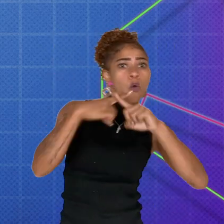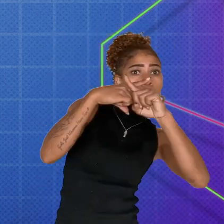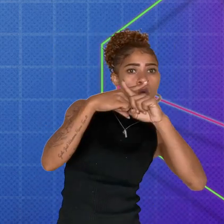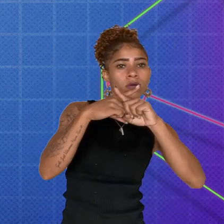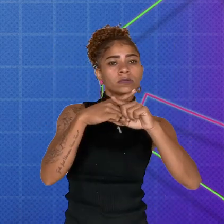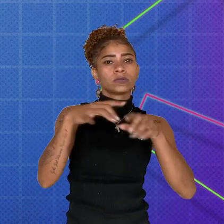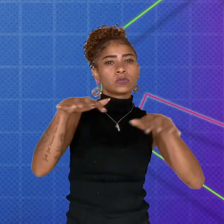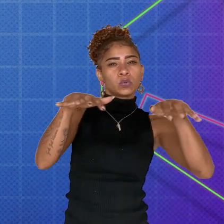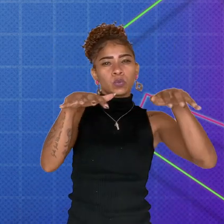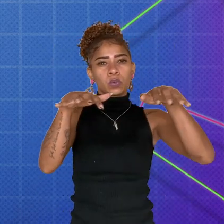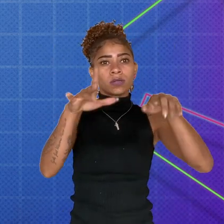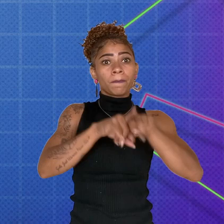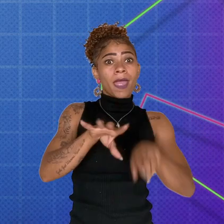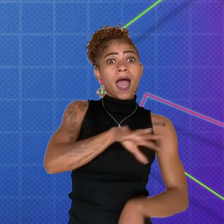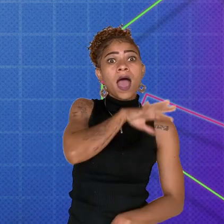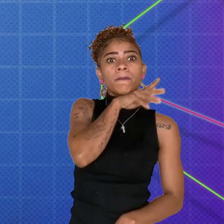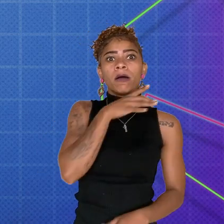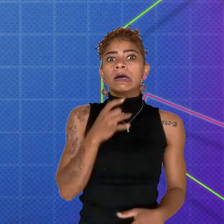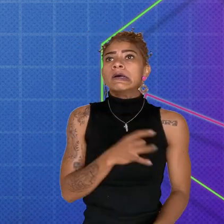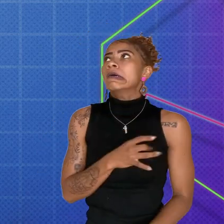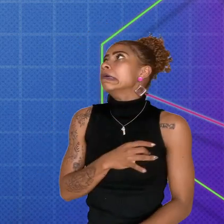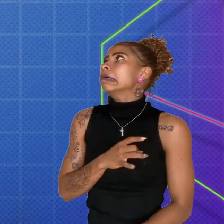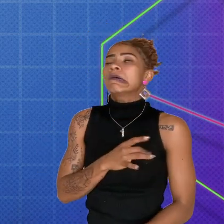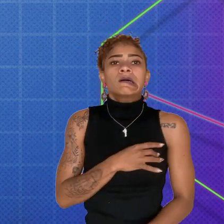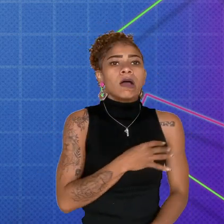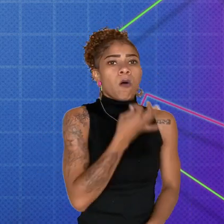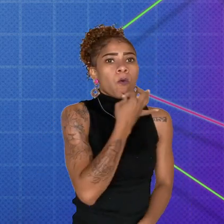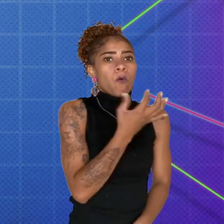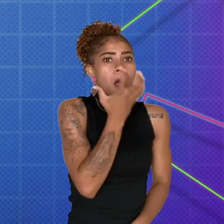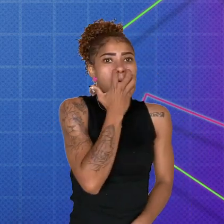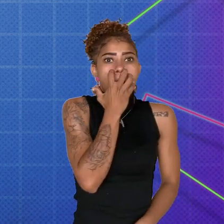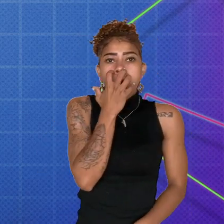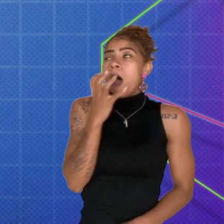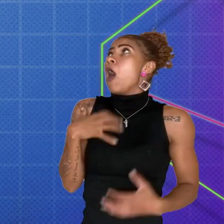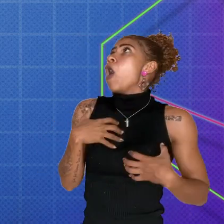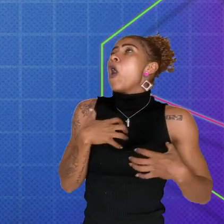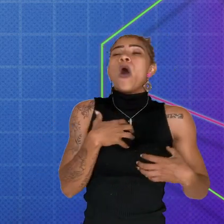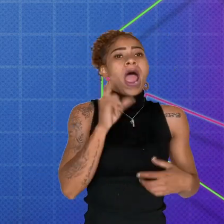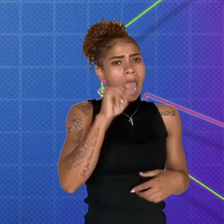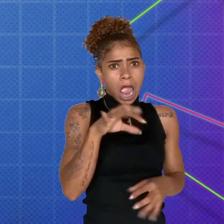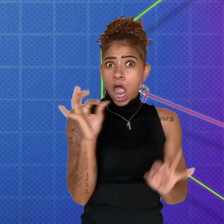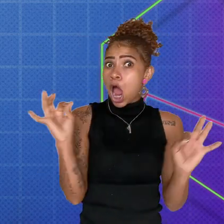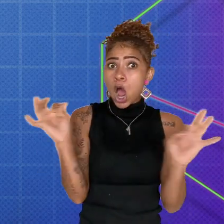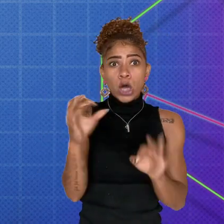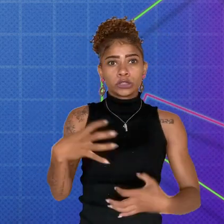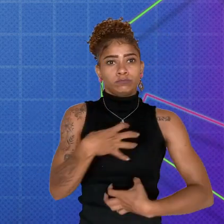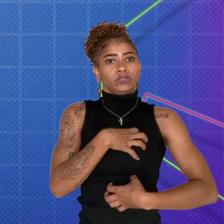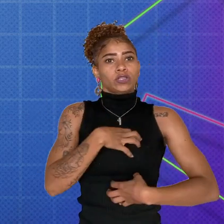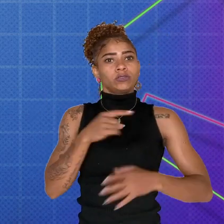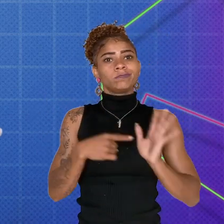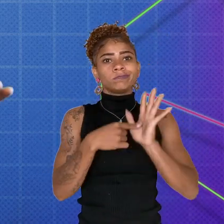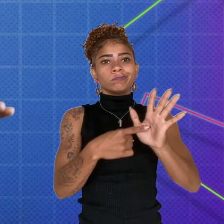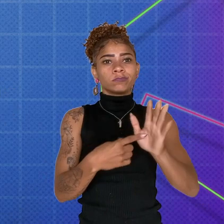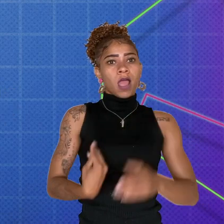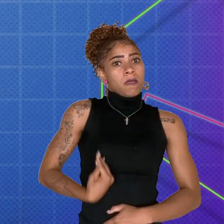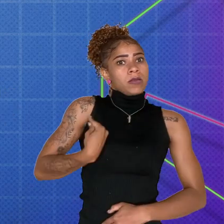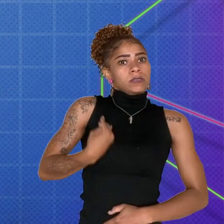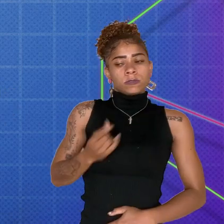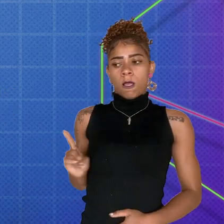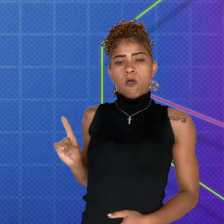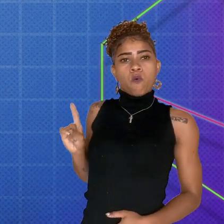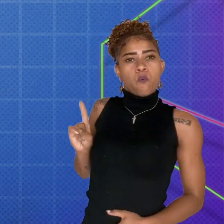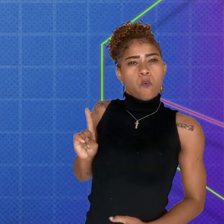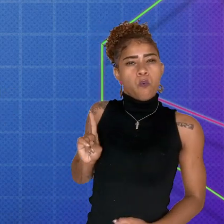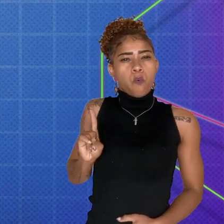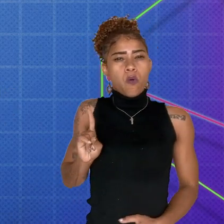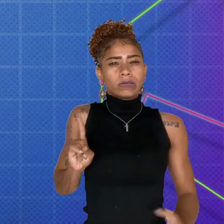zumbis. Sons de animais assustados. Os sons de animais assustados são uma excelente maneira de indicar a presença de zumbis em